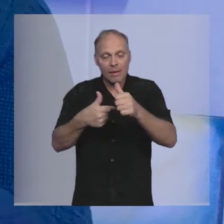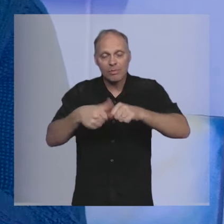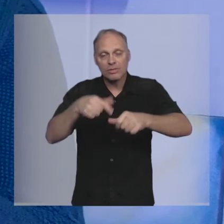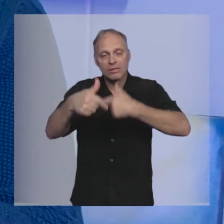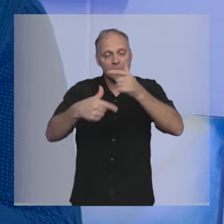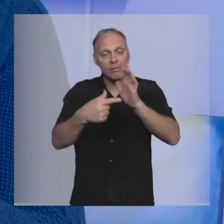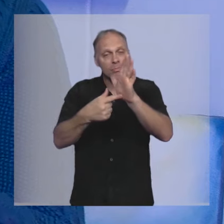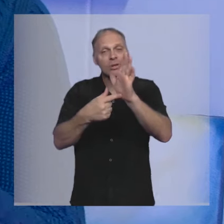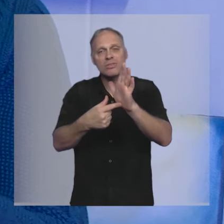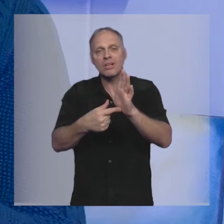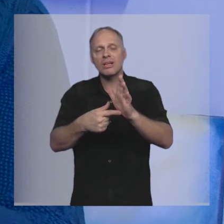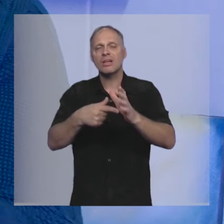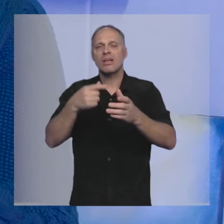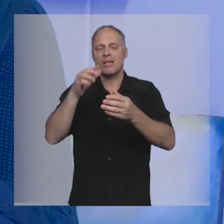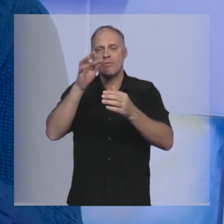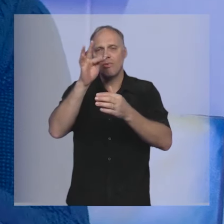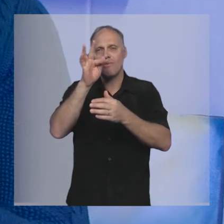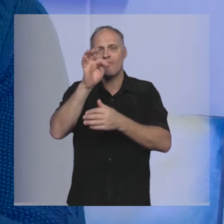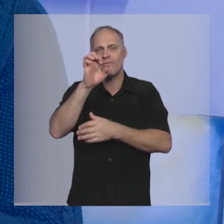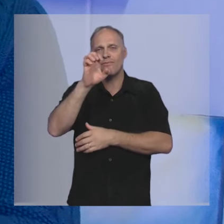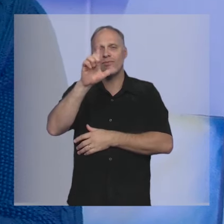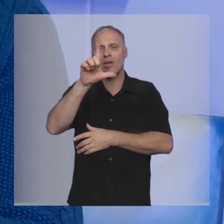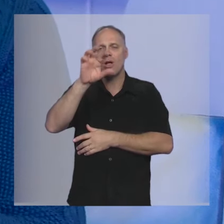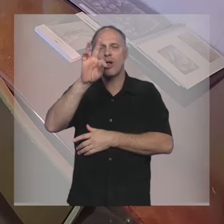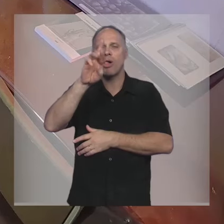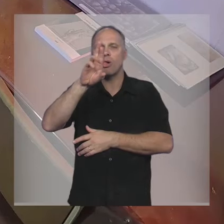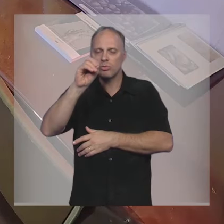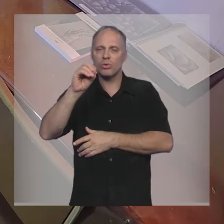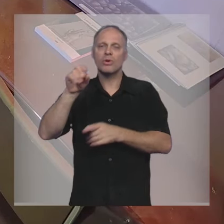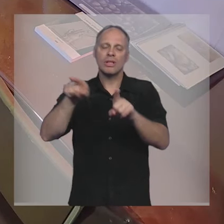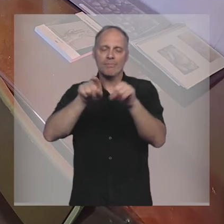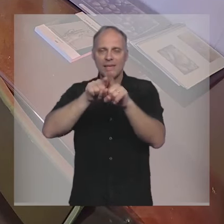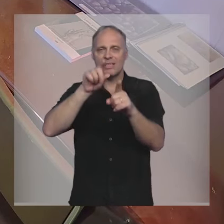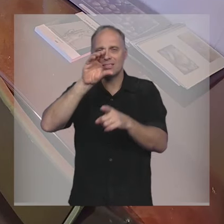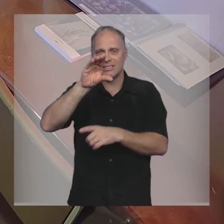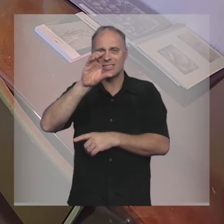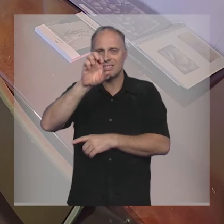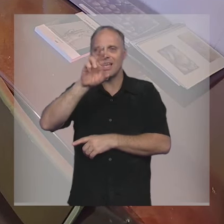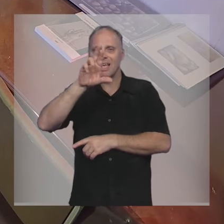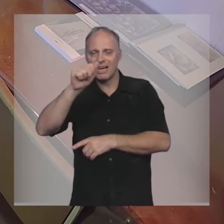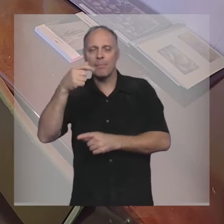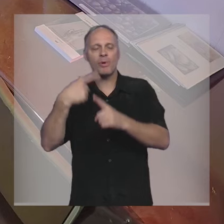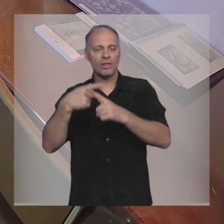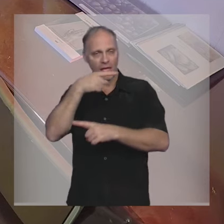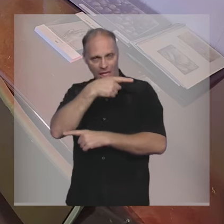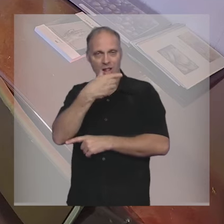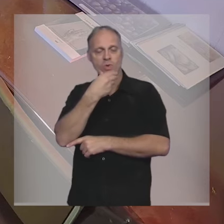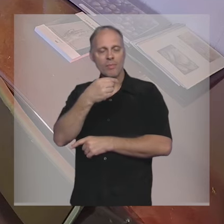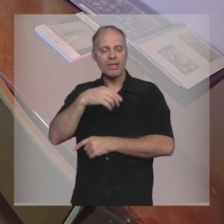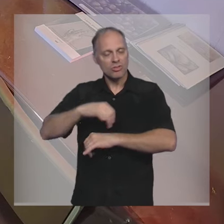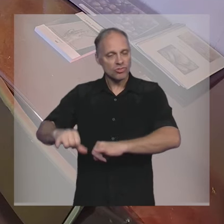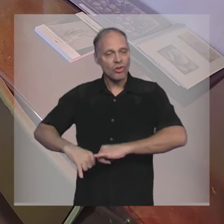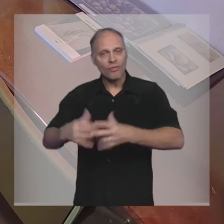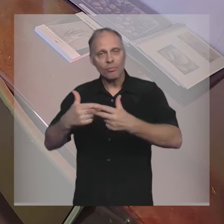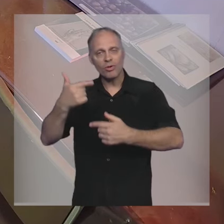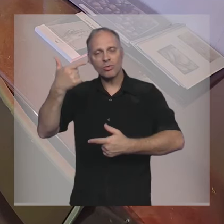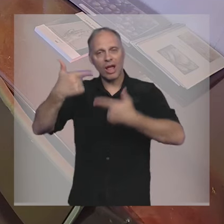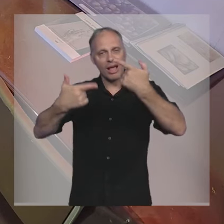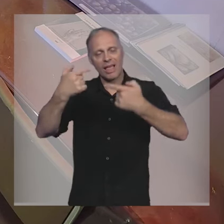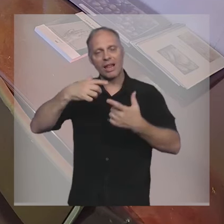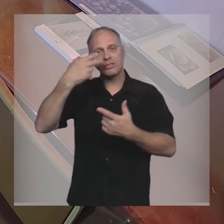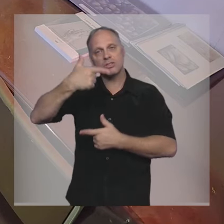os trabalhos dele eram com feltro e cera, porque ele sofreu na Segunda Guerra Mundial e foi